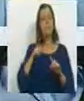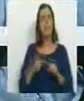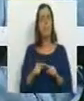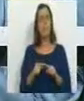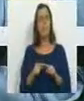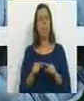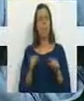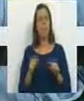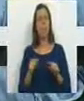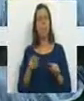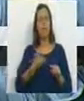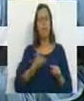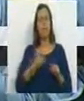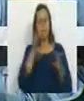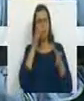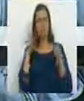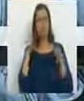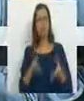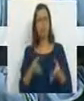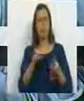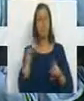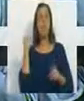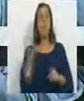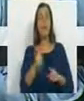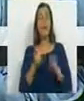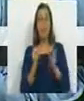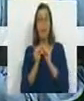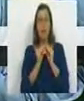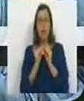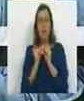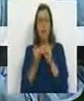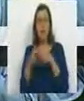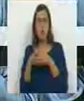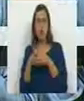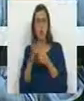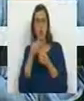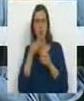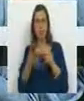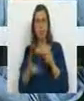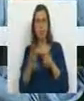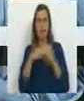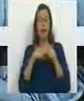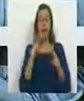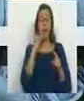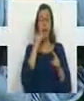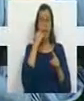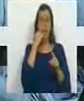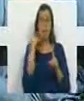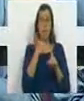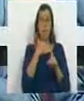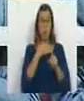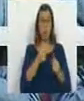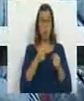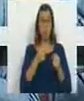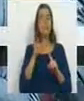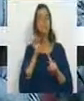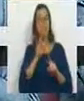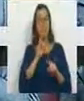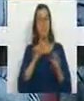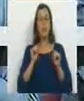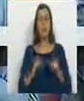Principalmente, e aí nos devemos centrar, na criminalidade organizada e na criminalidade violenta. E é muito